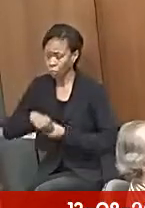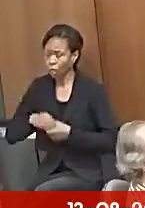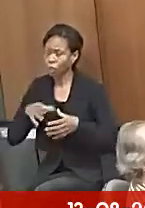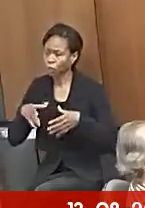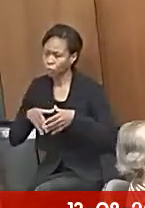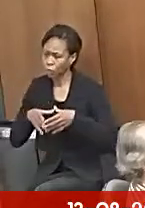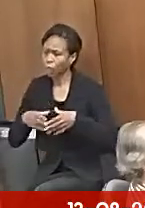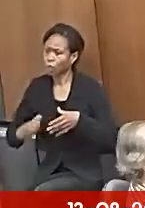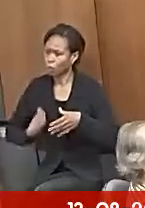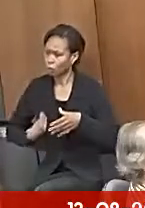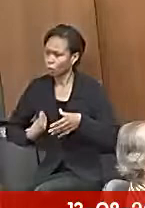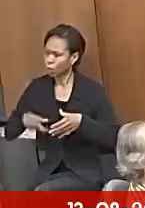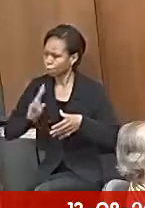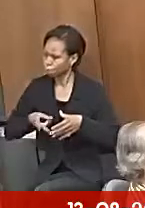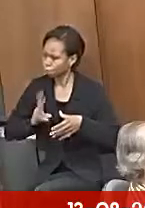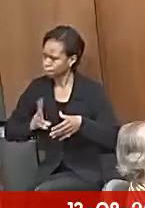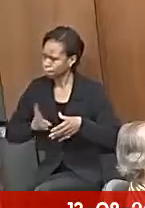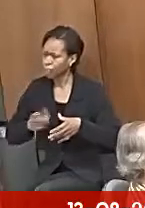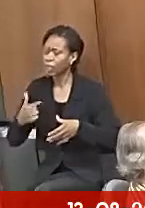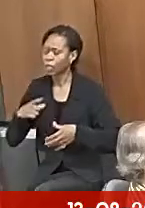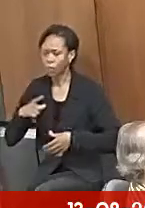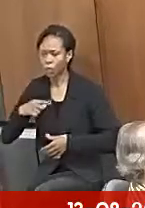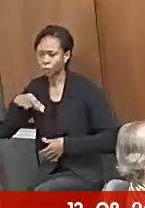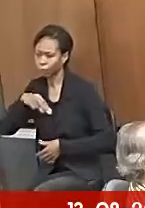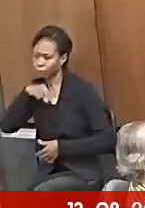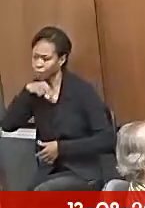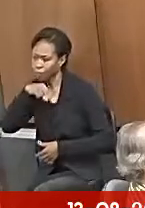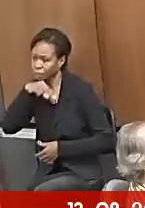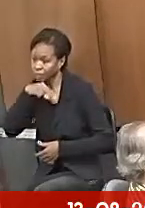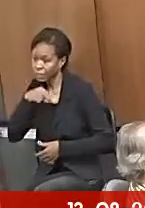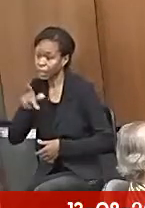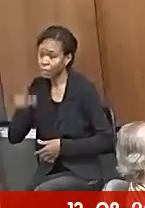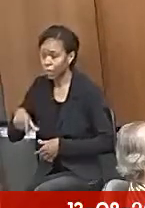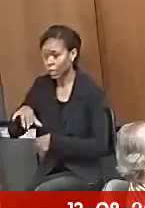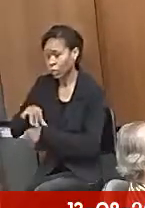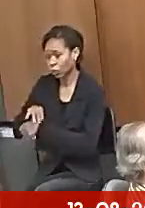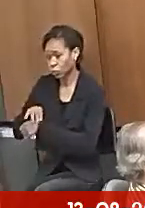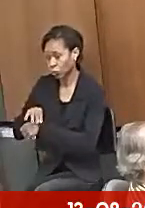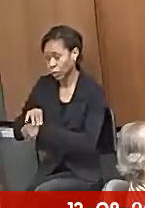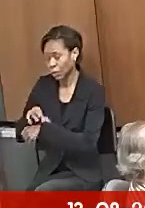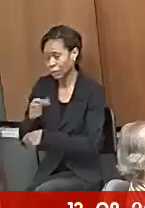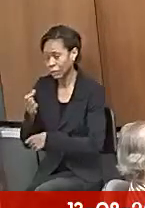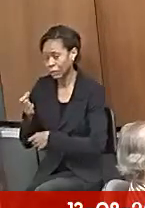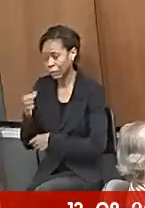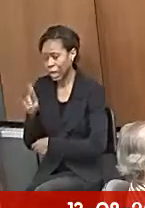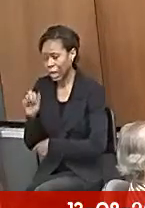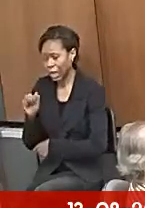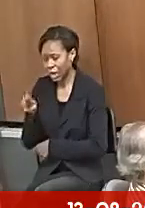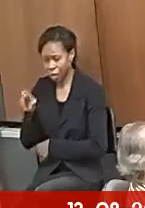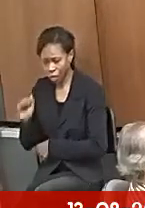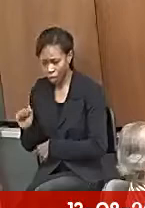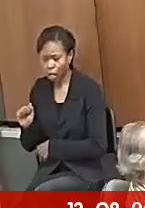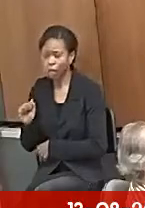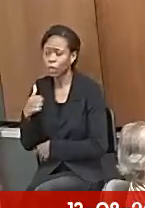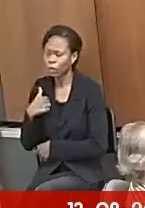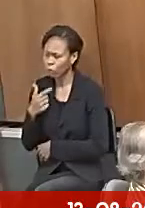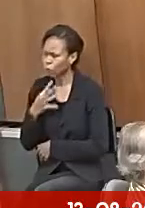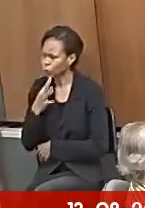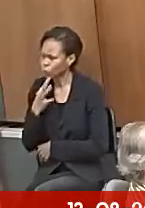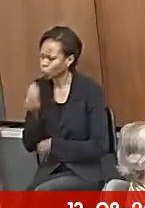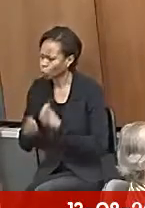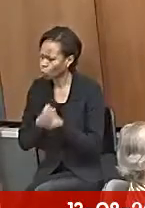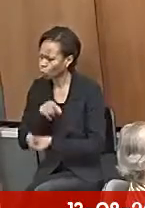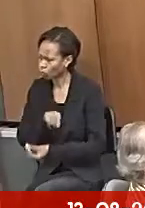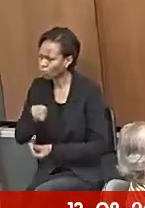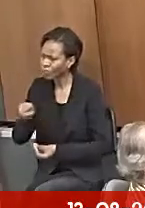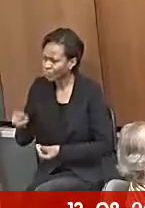mesmo ativo tem uma neta que tem uma doença raríssima cornélia de lange sei da luta de todos vocês